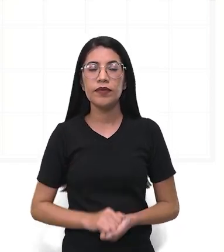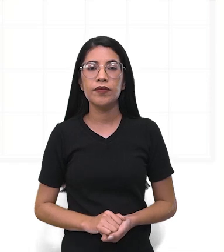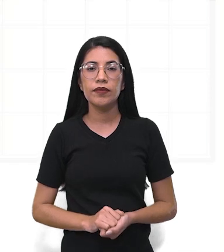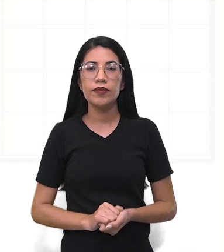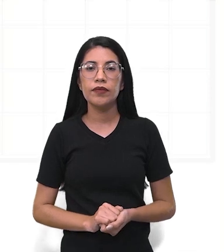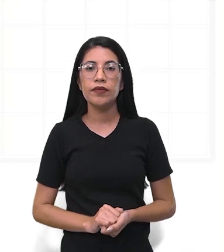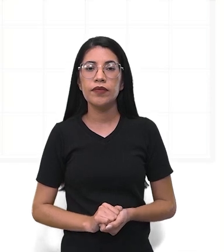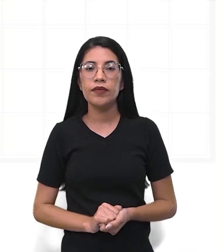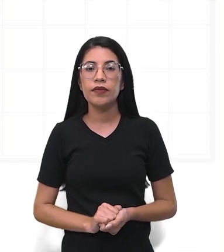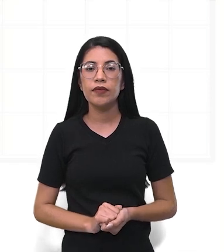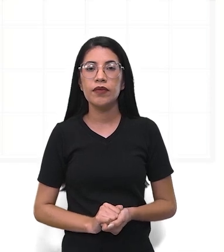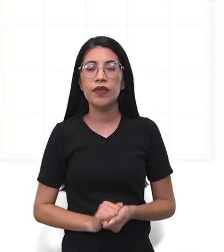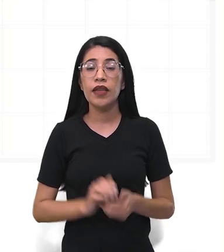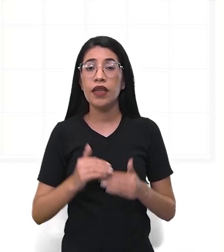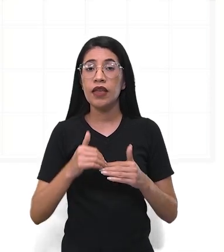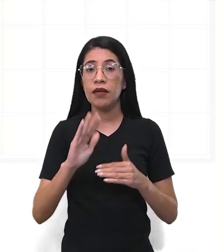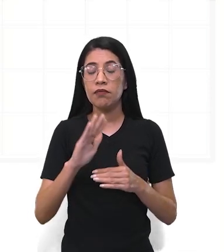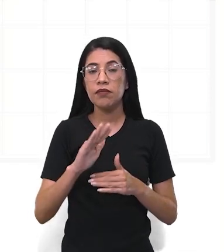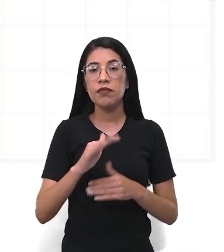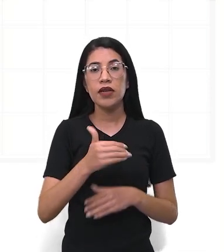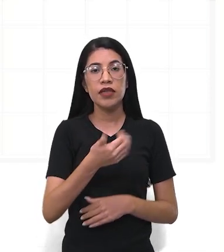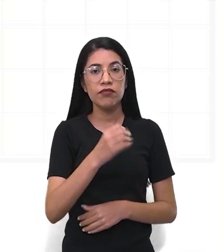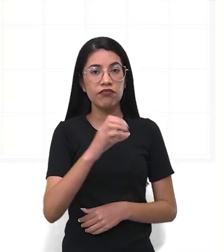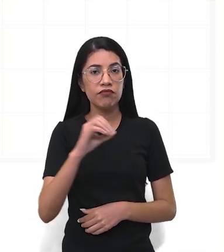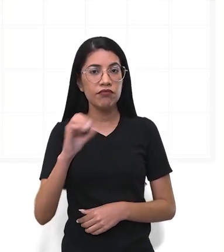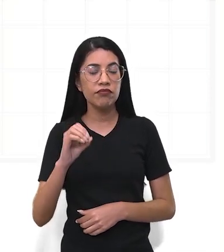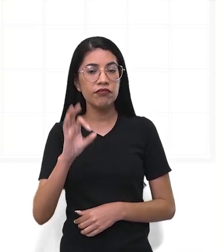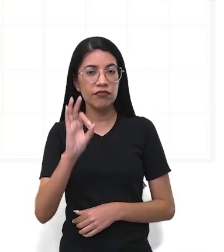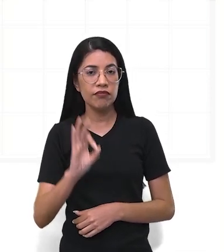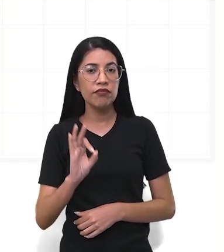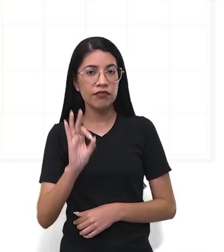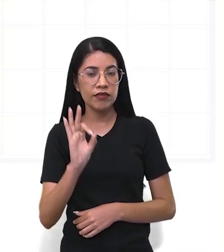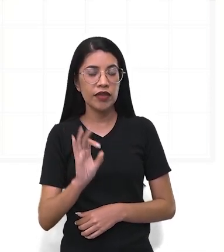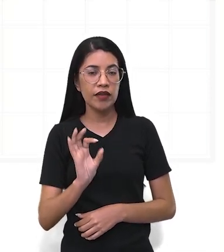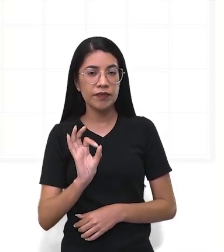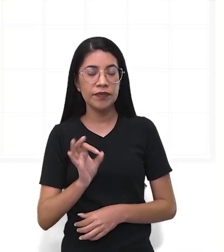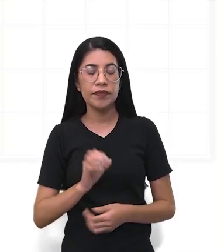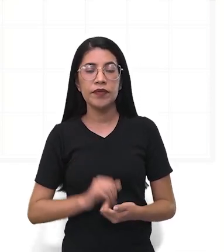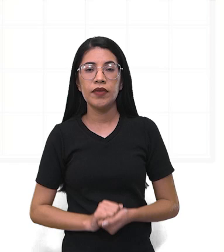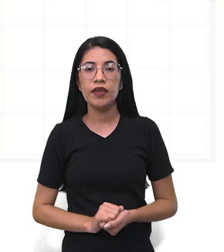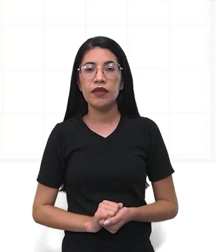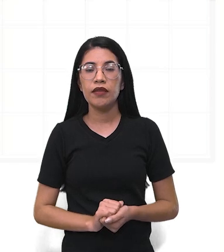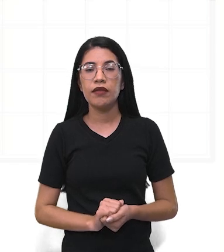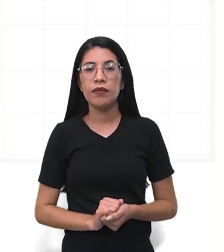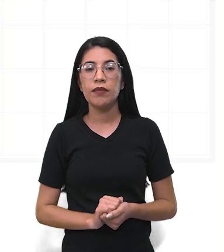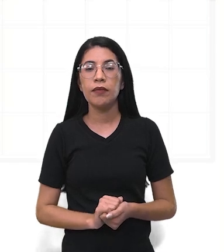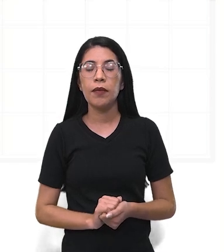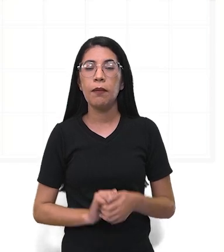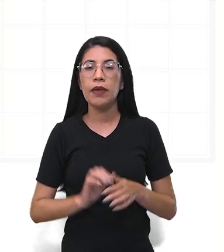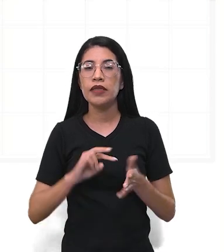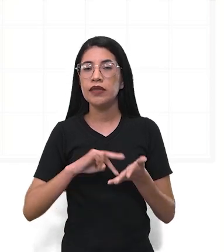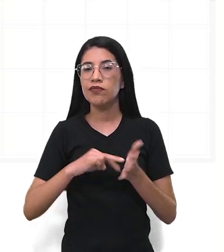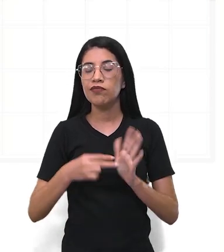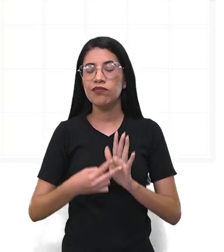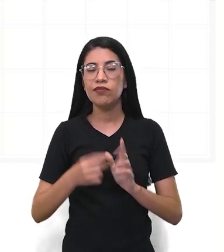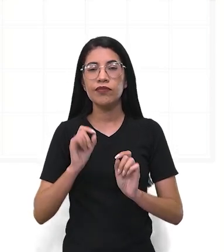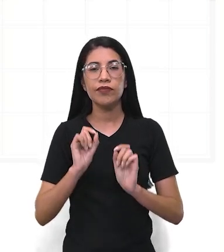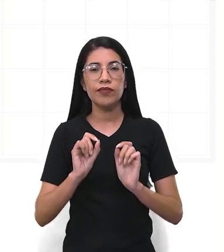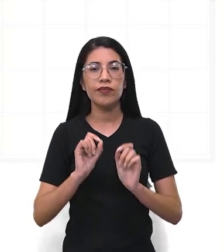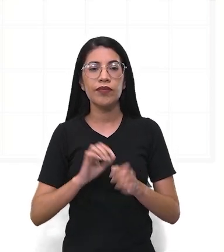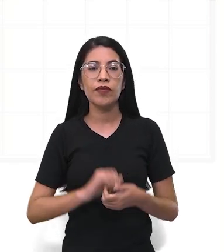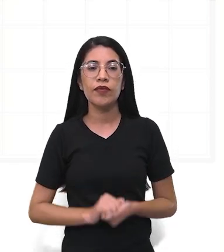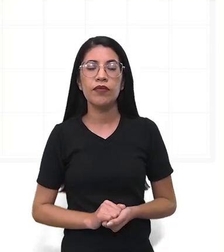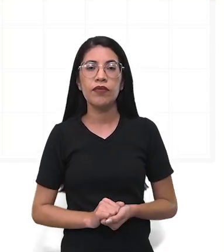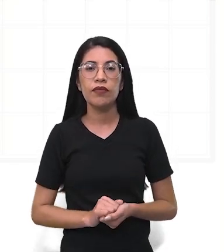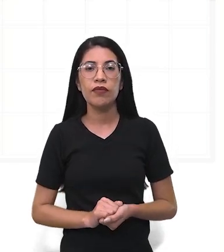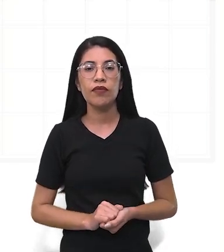115% é mais que 100%, não é verdade? Vai além do valor total. Isso significa